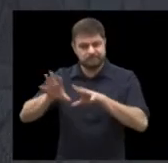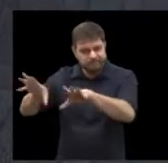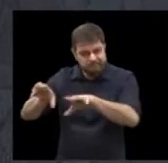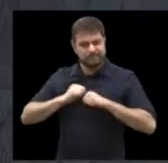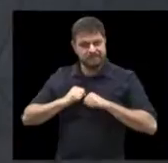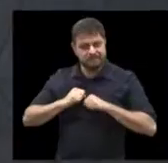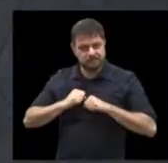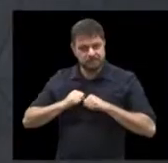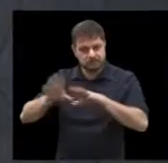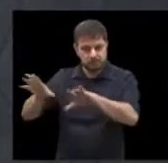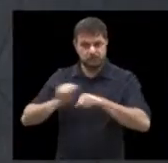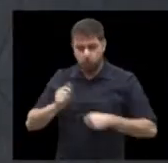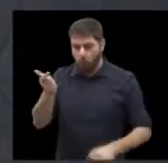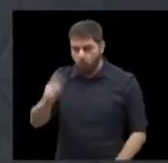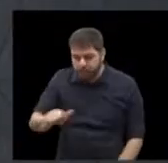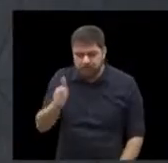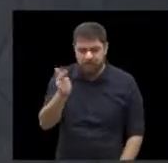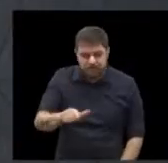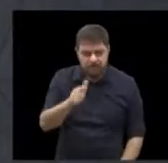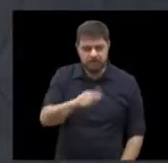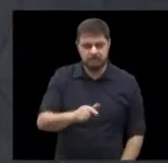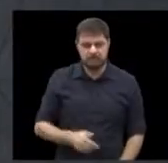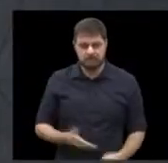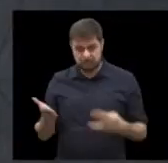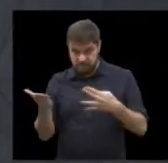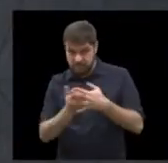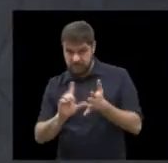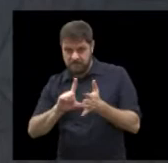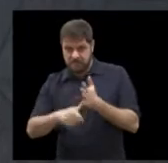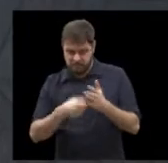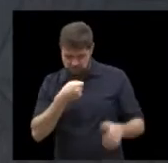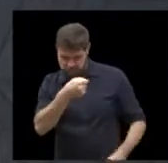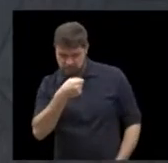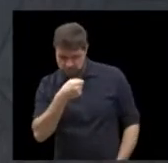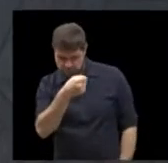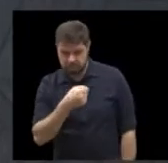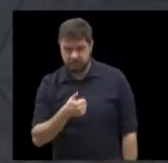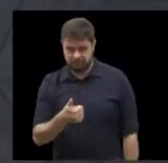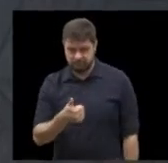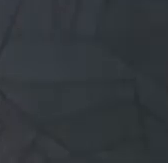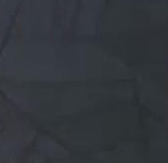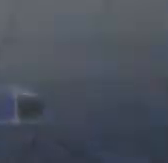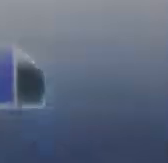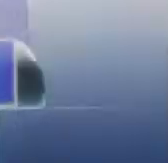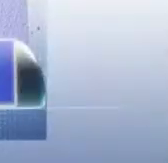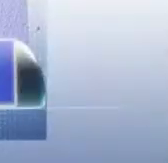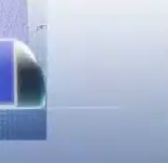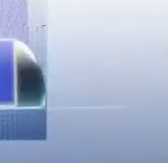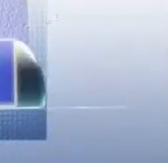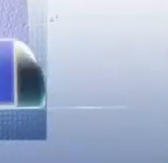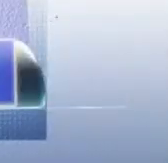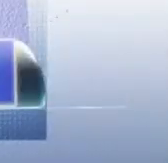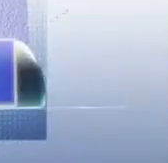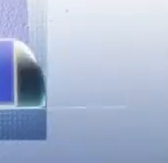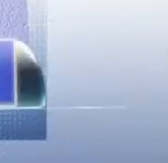doença. Tá né? certo. Doutor, a gente vai fazer um intervalo, voltamos para continuar o assunto então, tá bom? Pois não, perfeito. Até já.